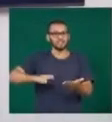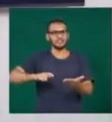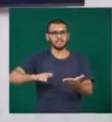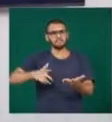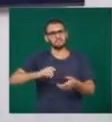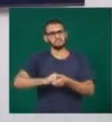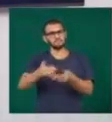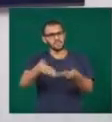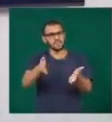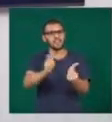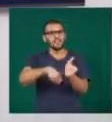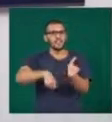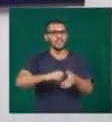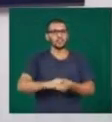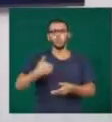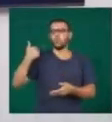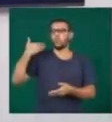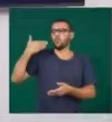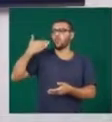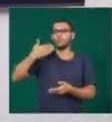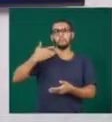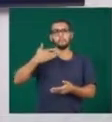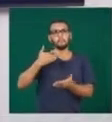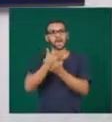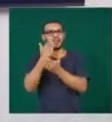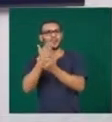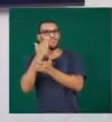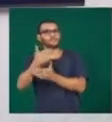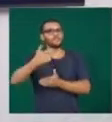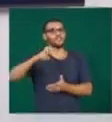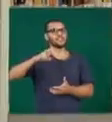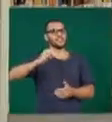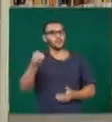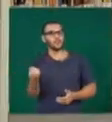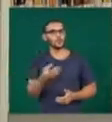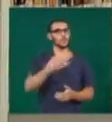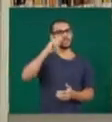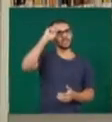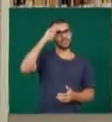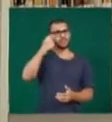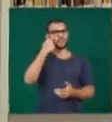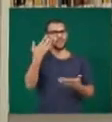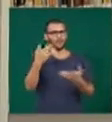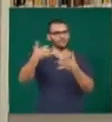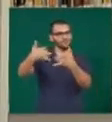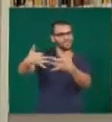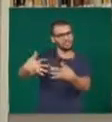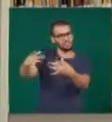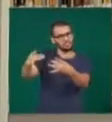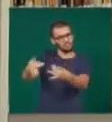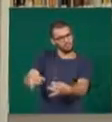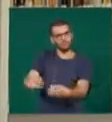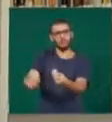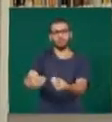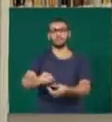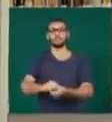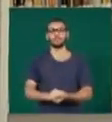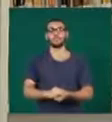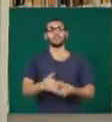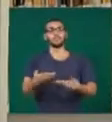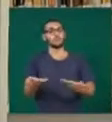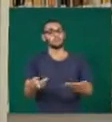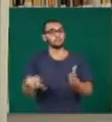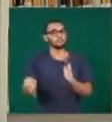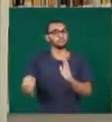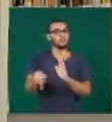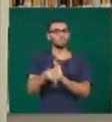revelou 25 novos autores. As informações com Isabela Rodrigues. O Prêmio Sesc de Literatura é um concurso aberto a autores